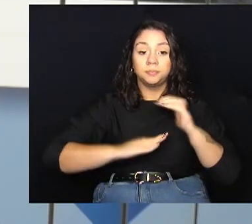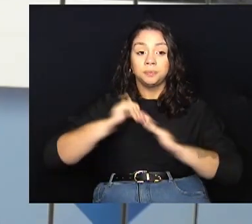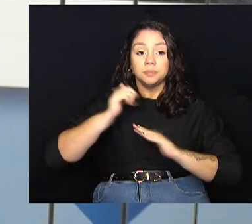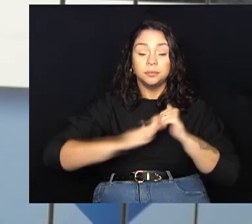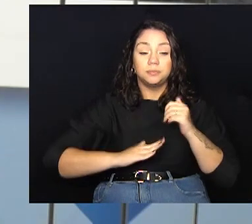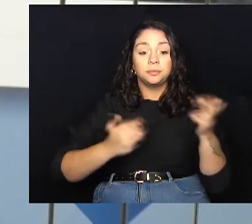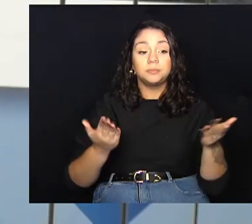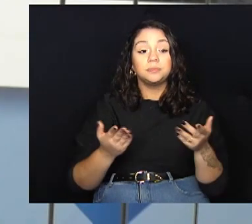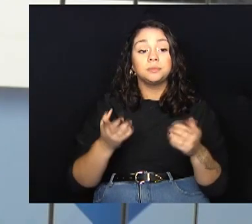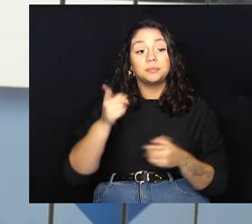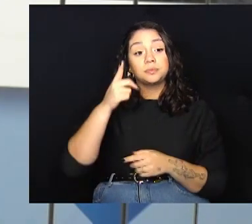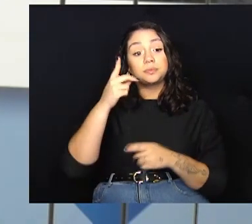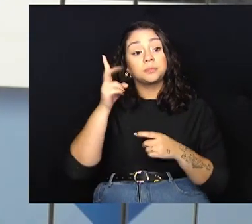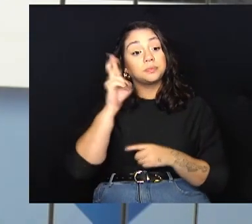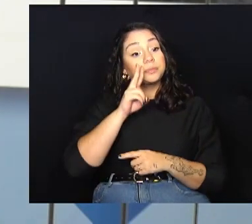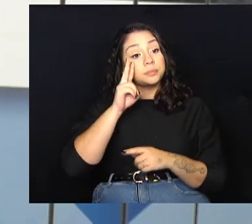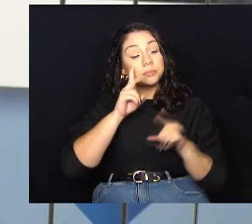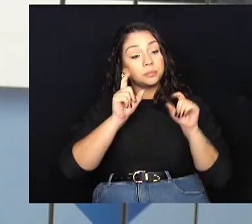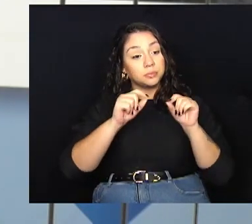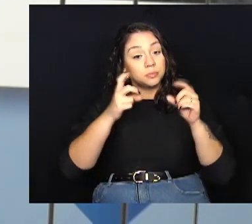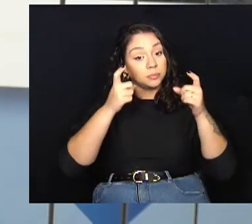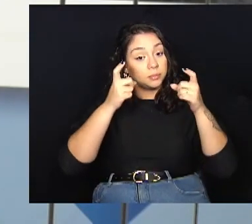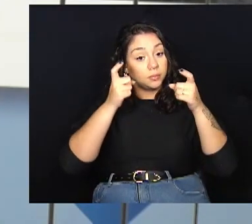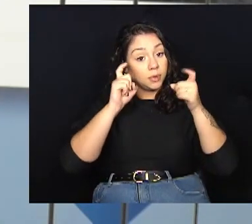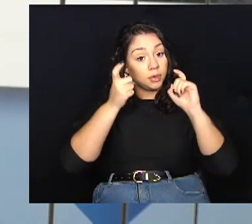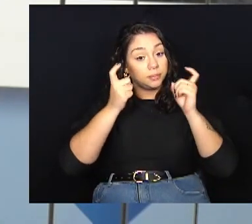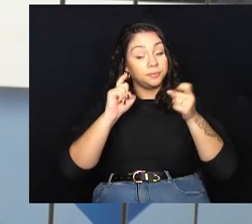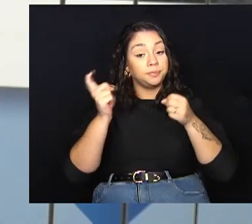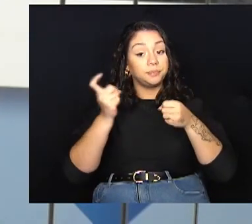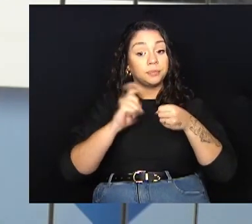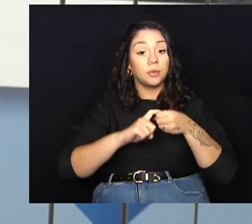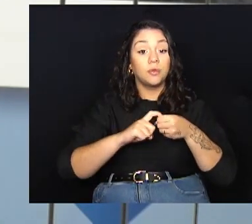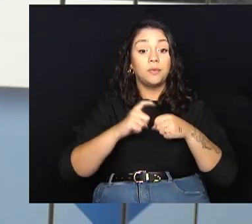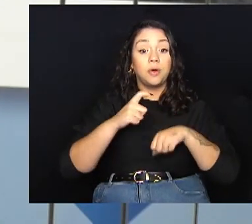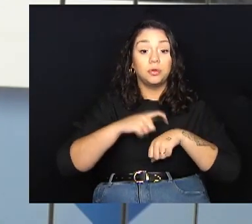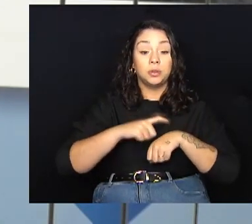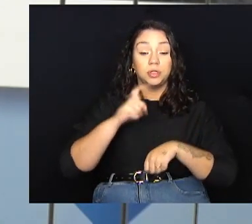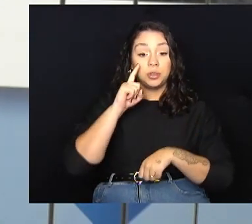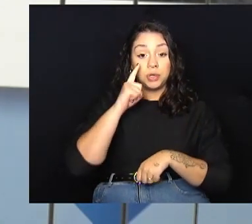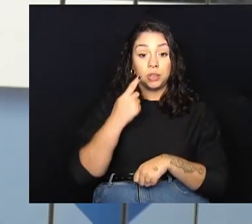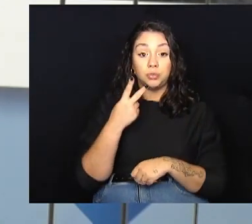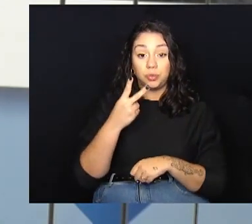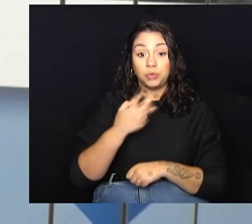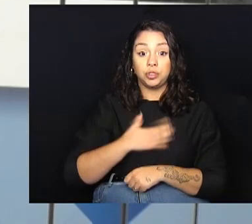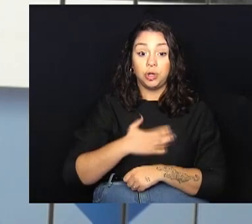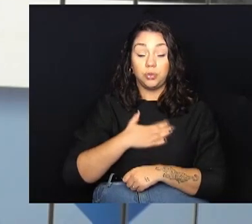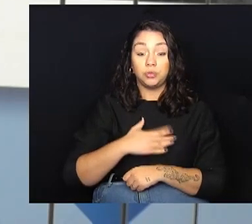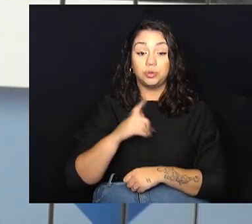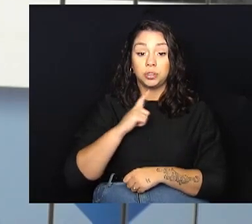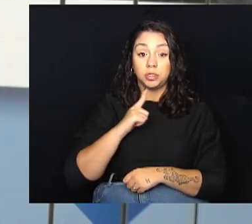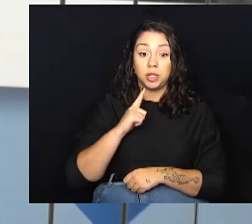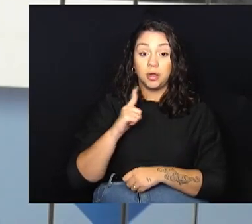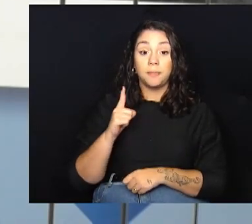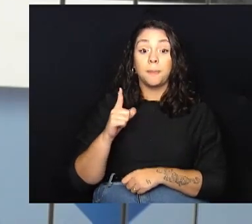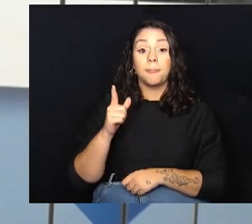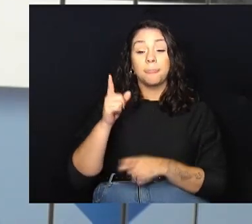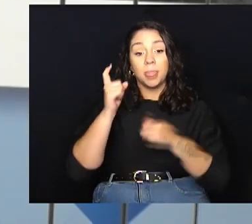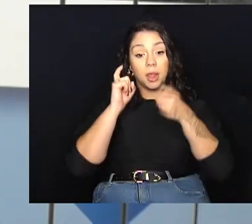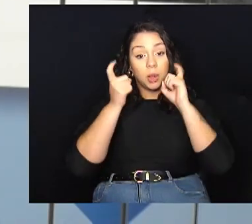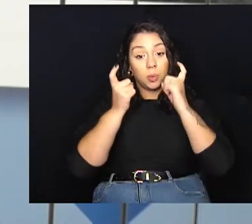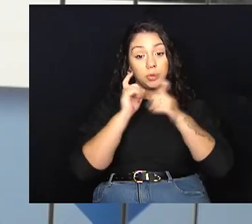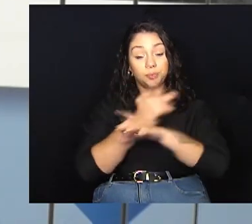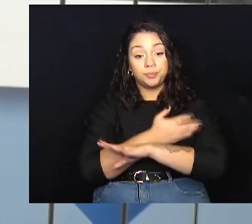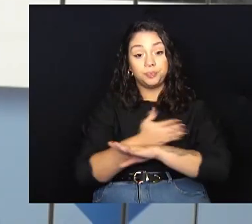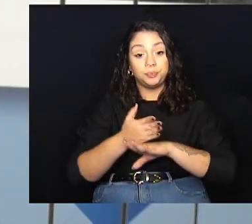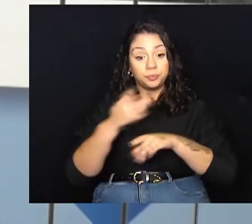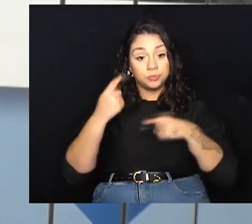a Re volta acontecer a partir do dia 2 de Agosto nós já temos aí a reunião ordinária para